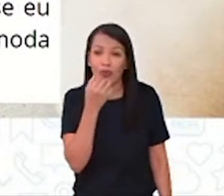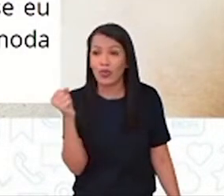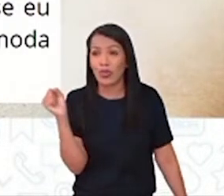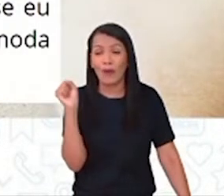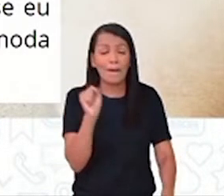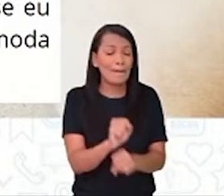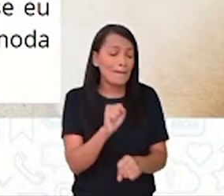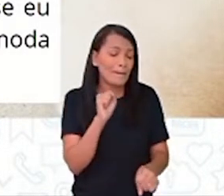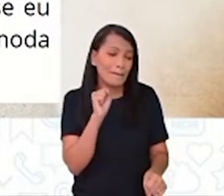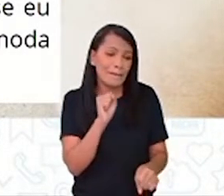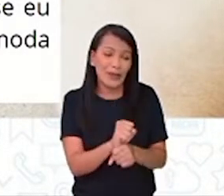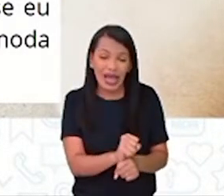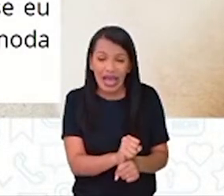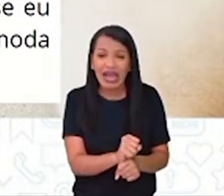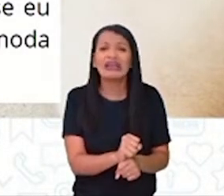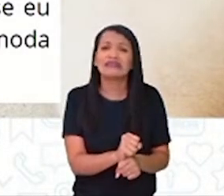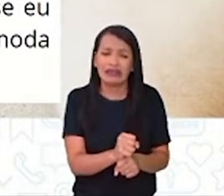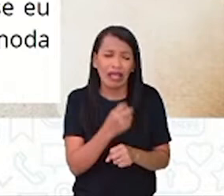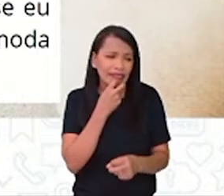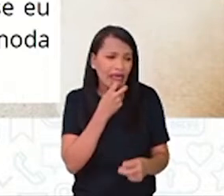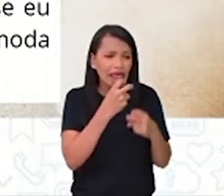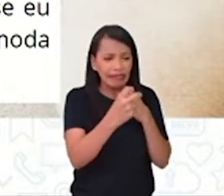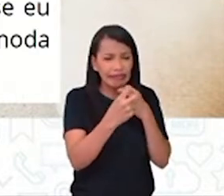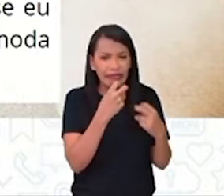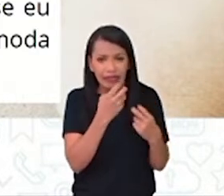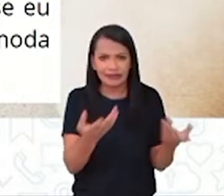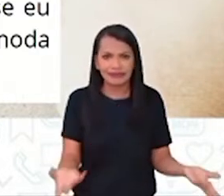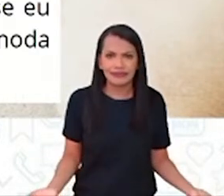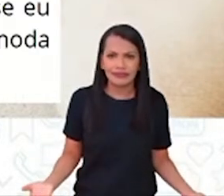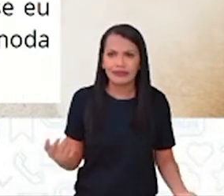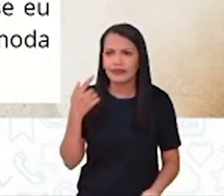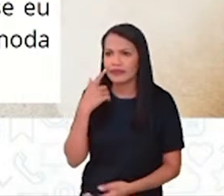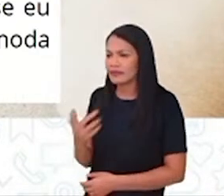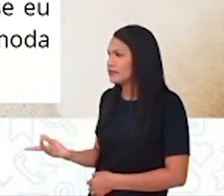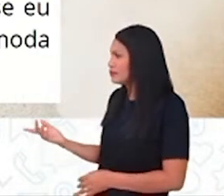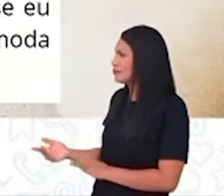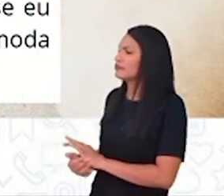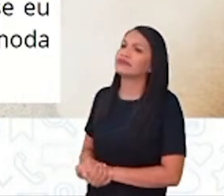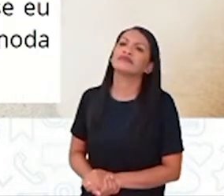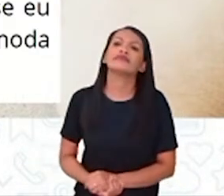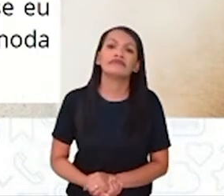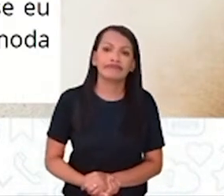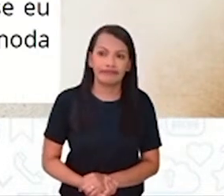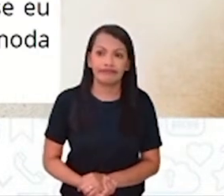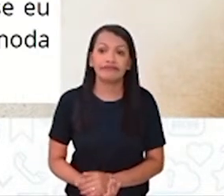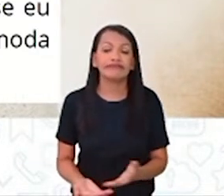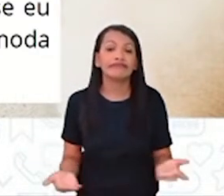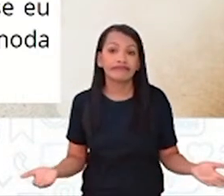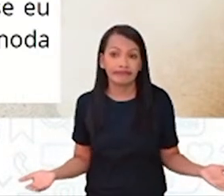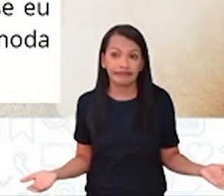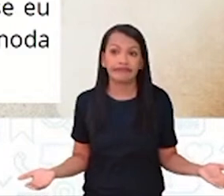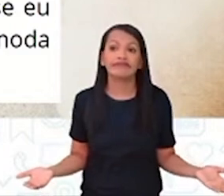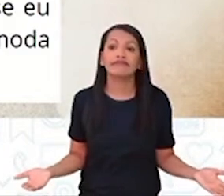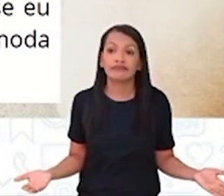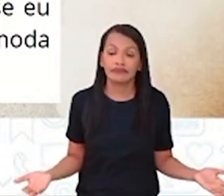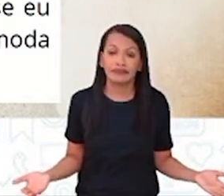ainda que o seu cachorro viva latindo, ou se eu não gosto dele, tanto que o chamo de cachorro porque ele incomoda com seu